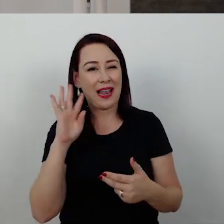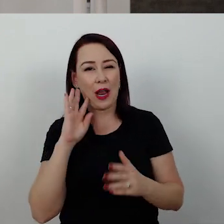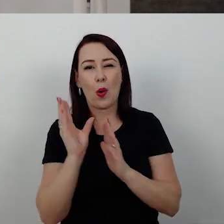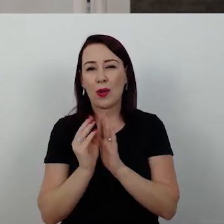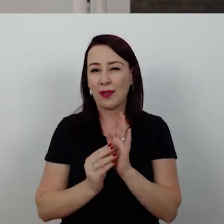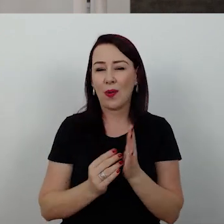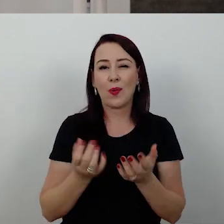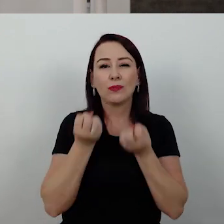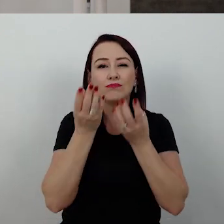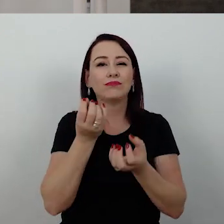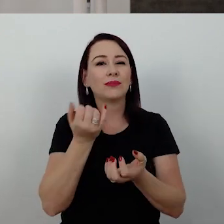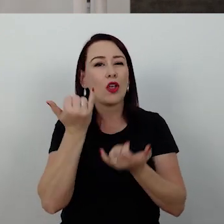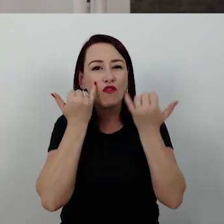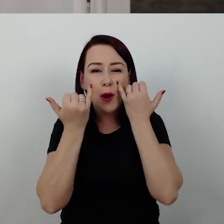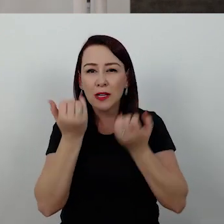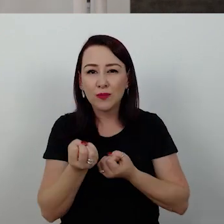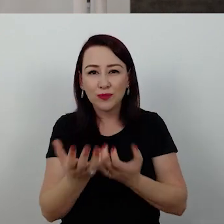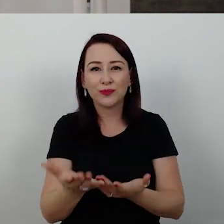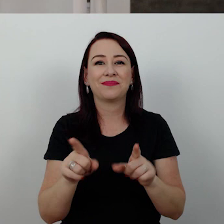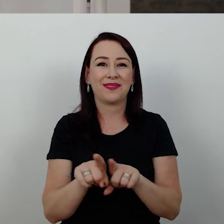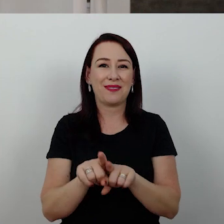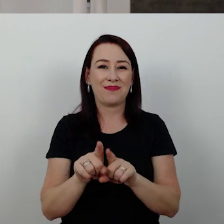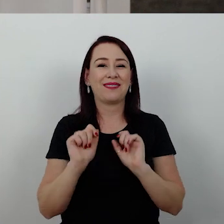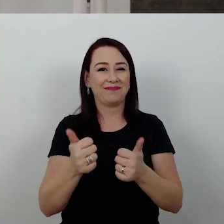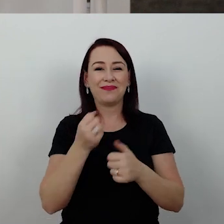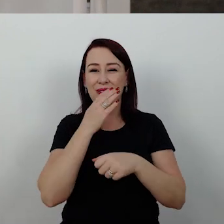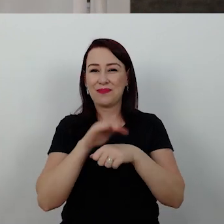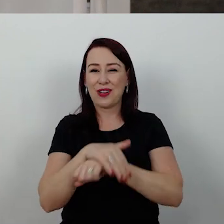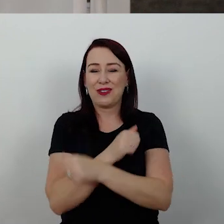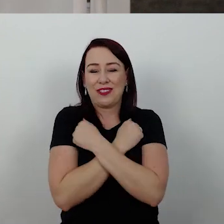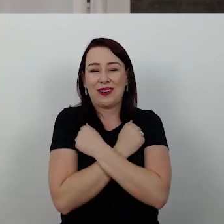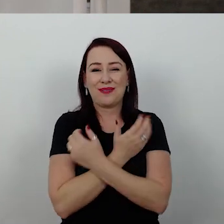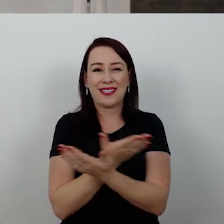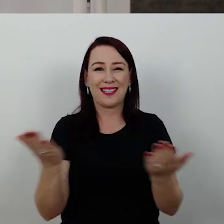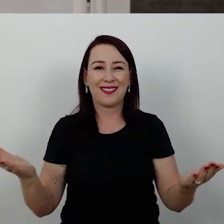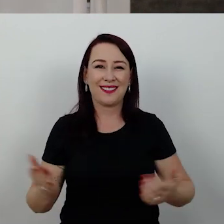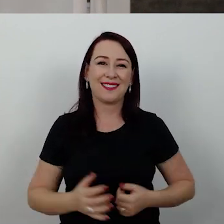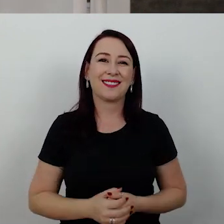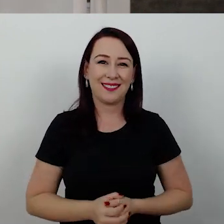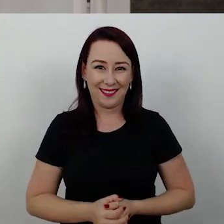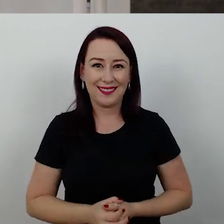conteúdo, muita informação e também formação. Boa noite, um abraço a todos.